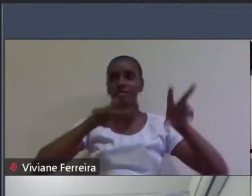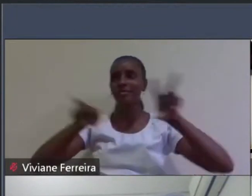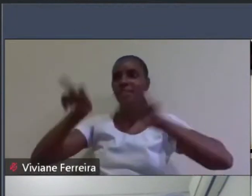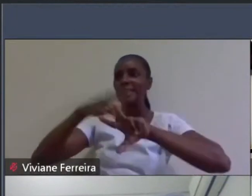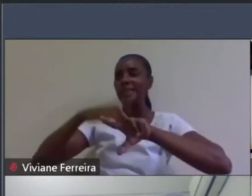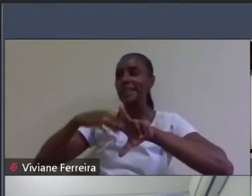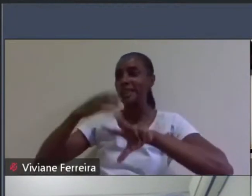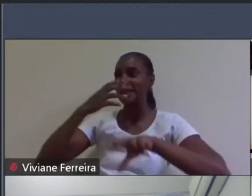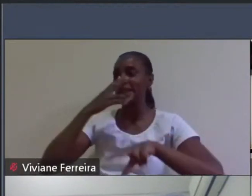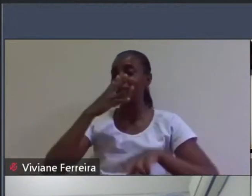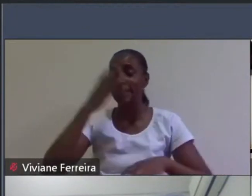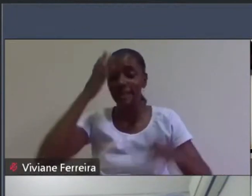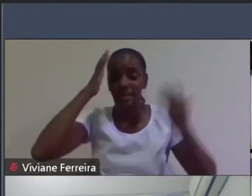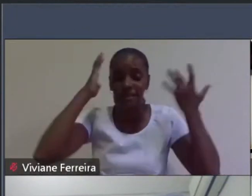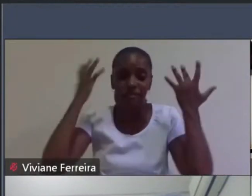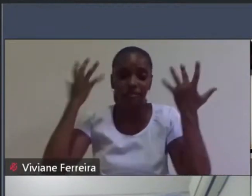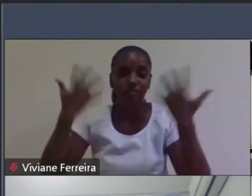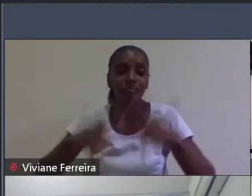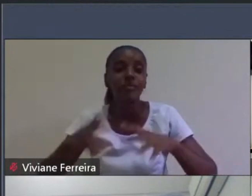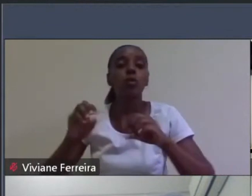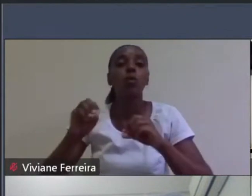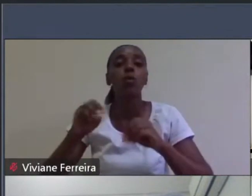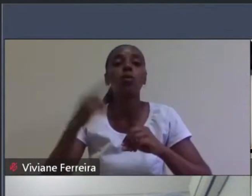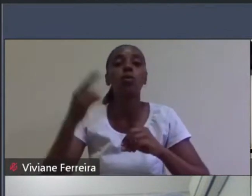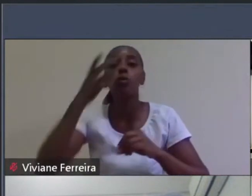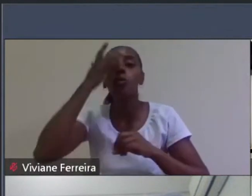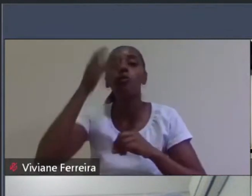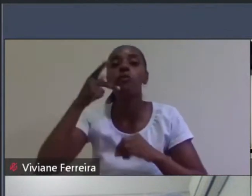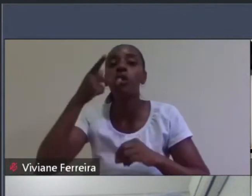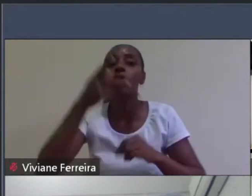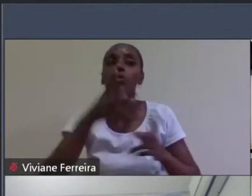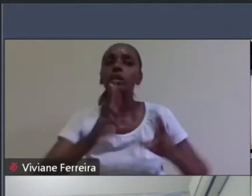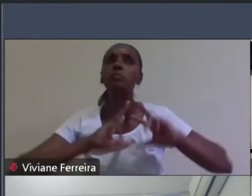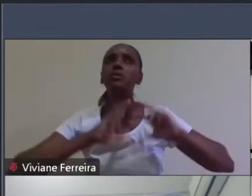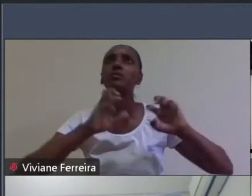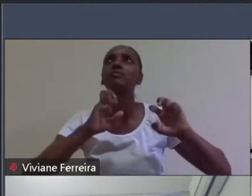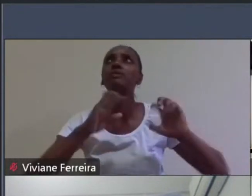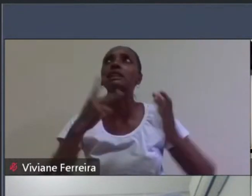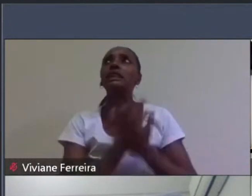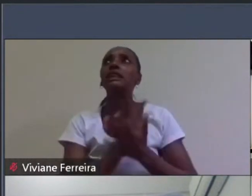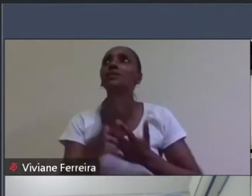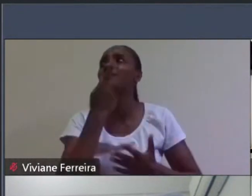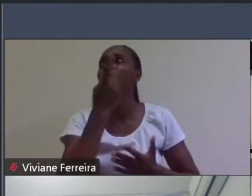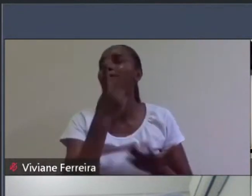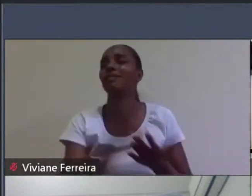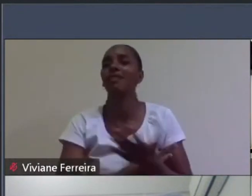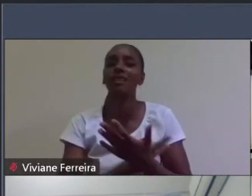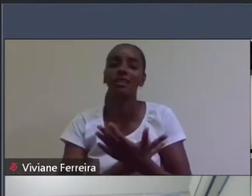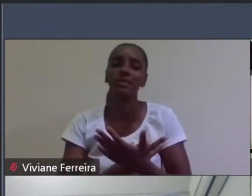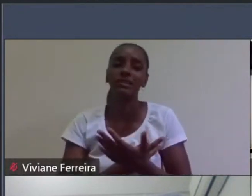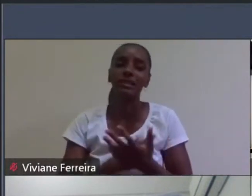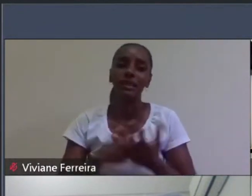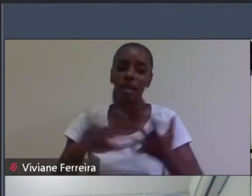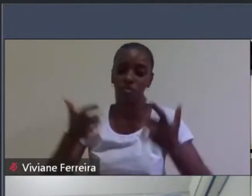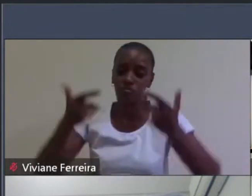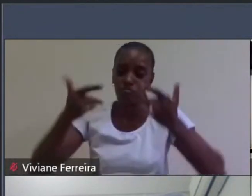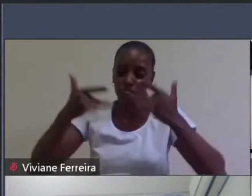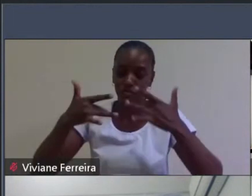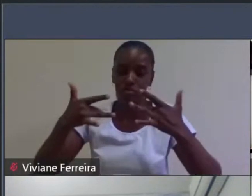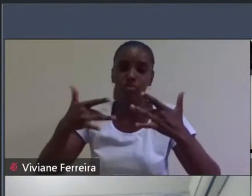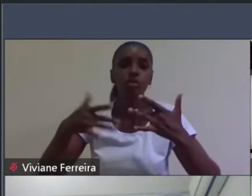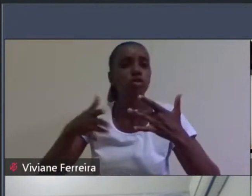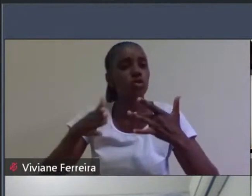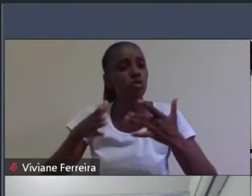alguma coisa que percebeu que não deu certo? Quem de nós já não se sentiu excluído? E como